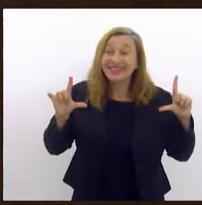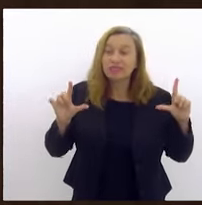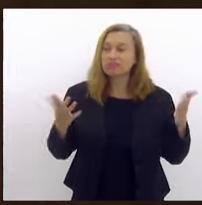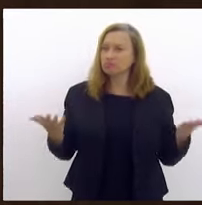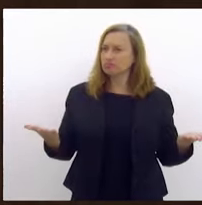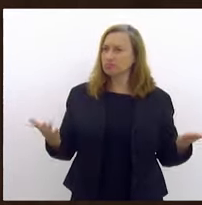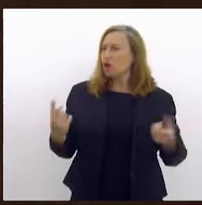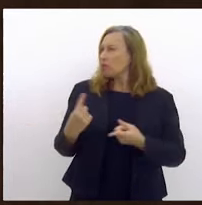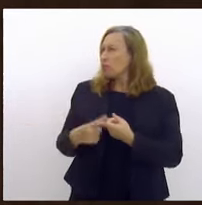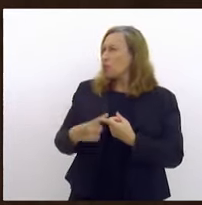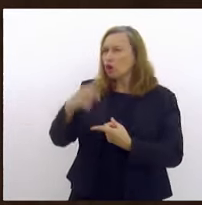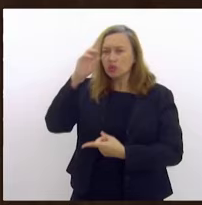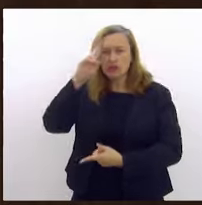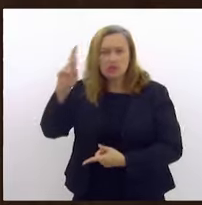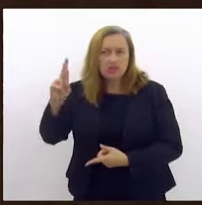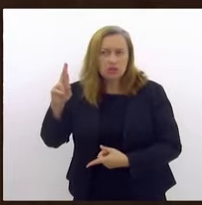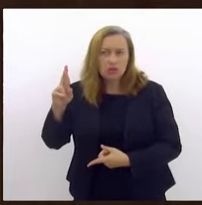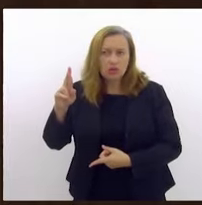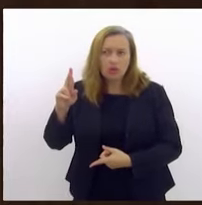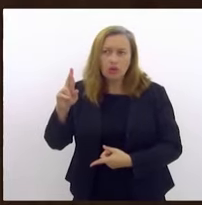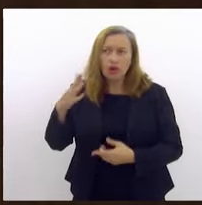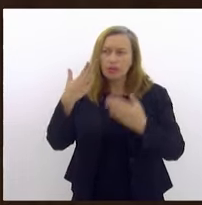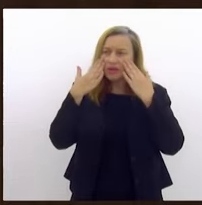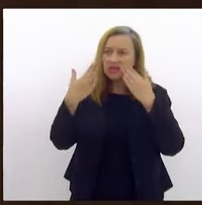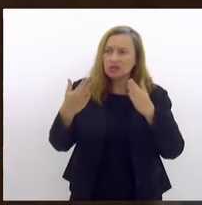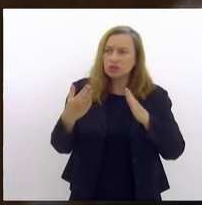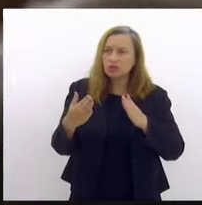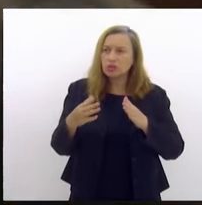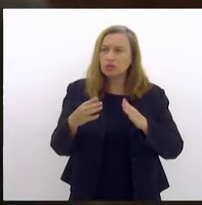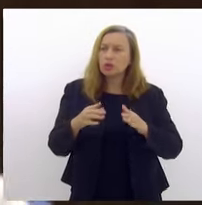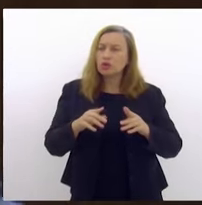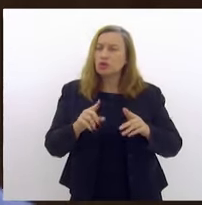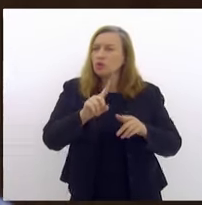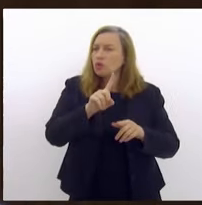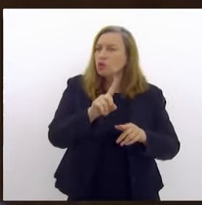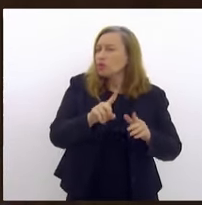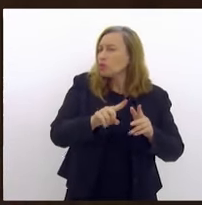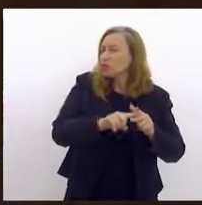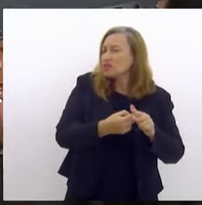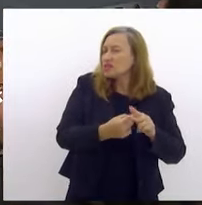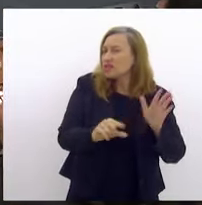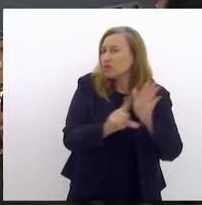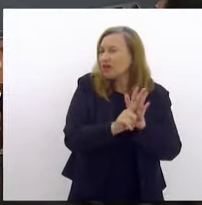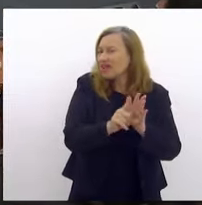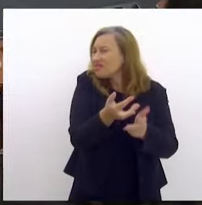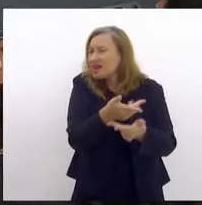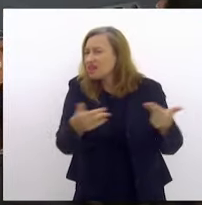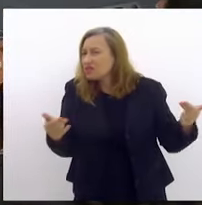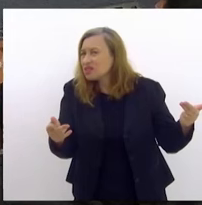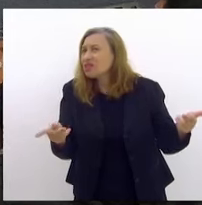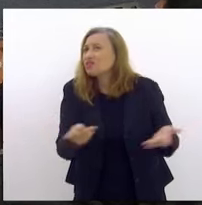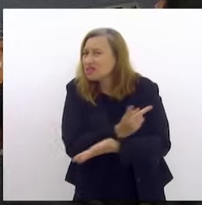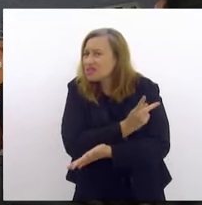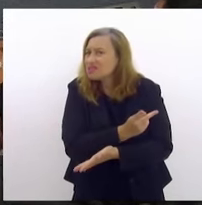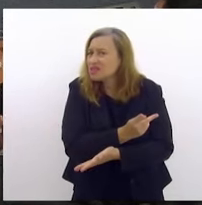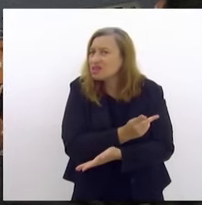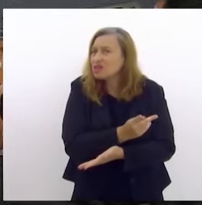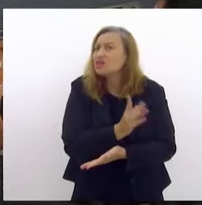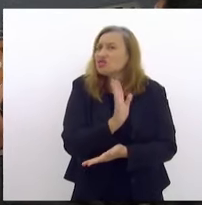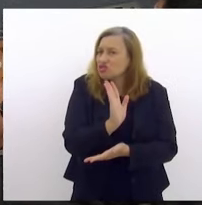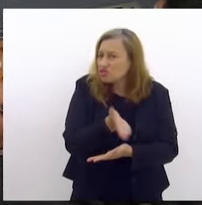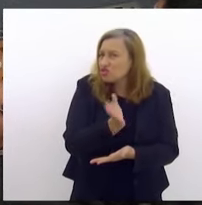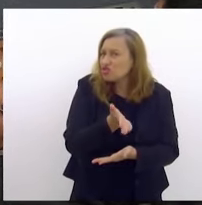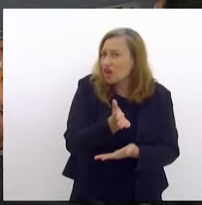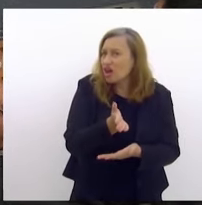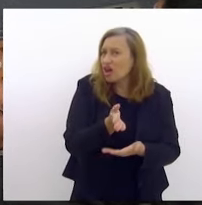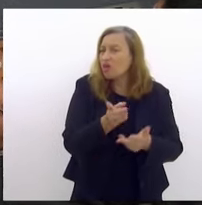O que a Vossa Excelência apresentou é uma revogação de uma lei, pô. Como já foram feitos aqui várias vezes. Já revogamos, já